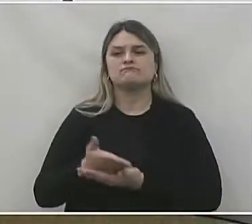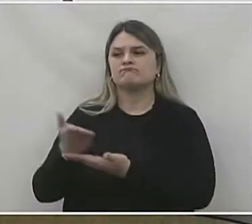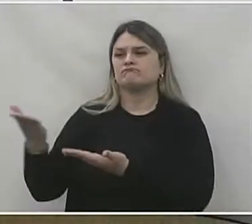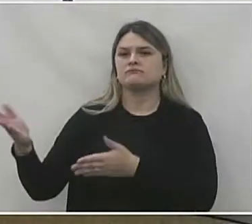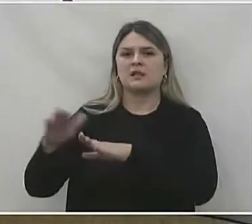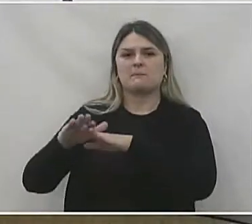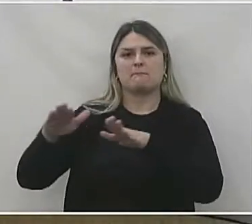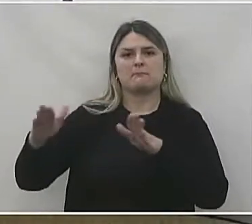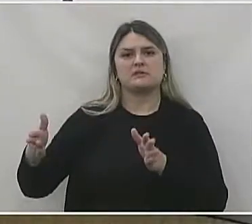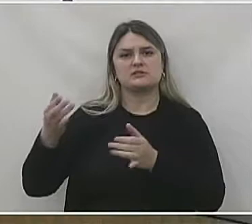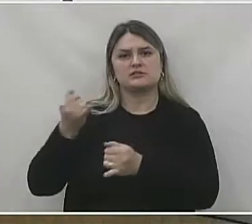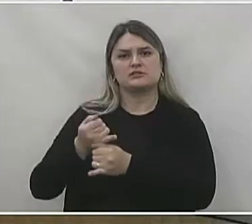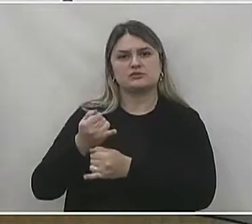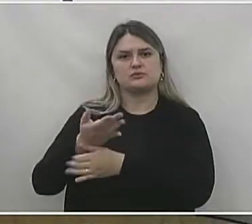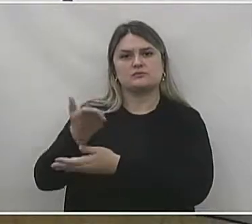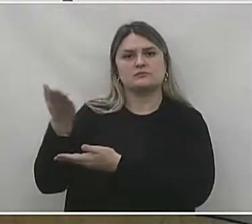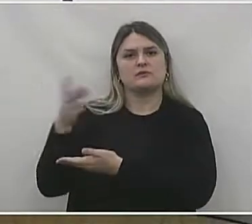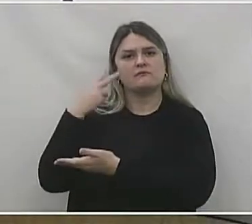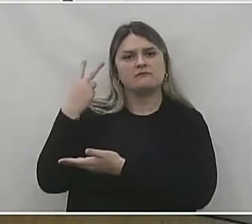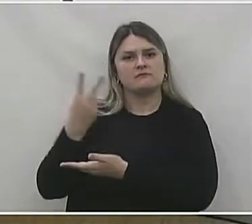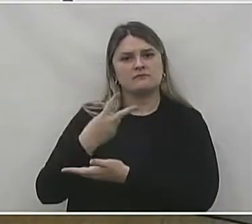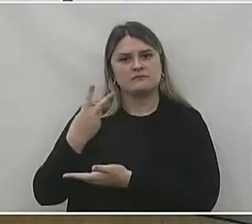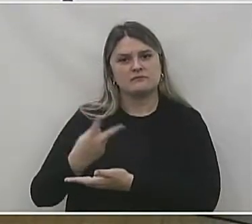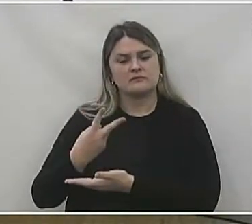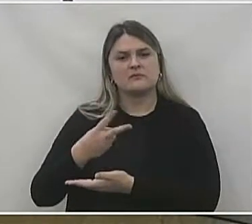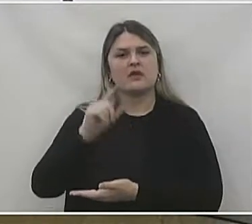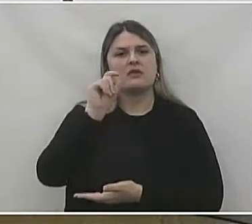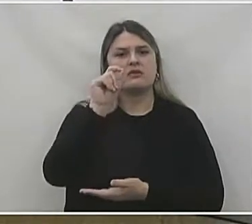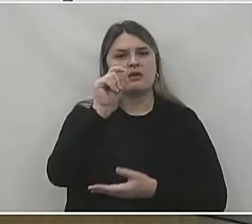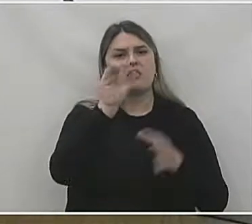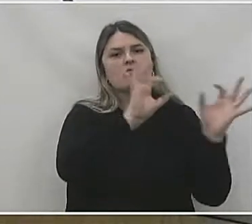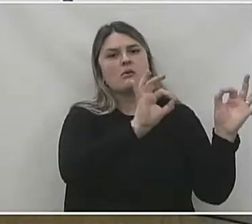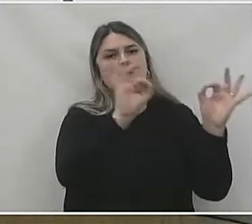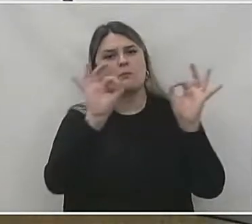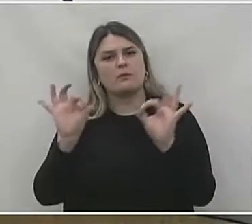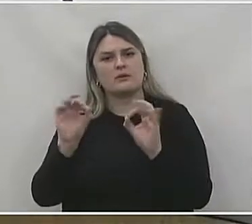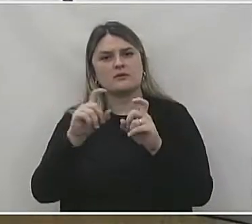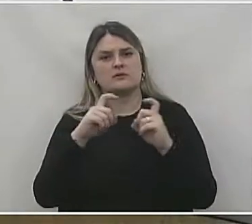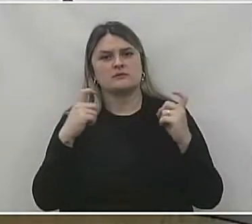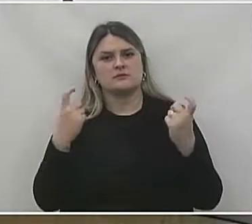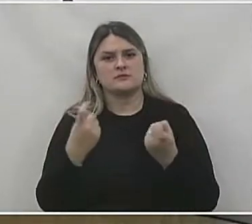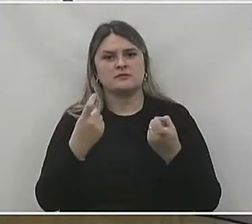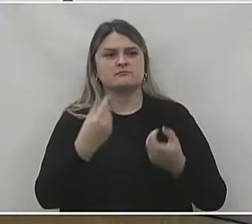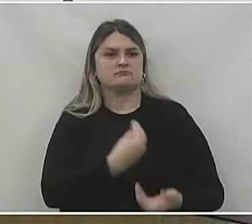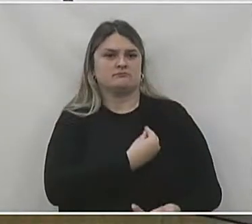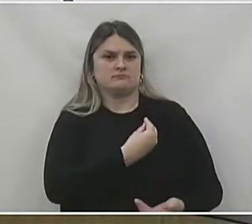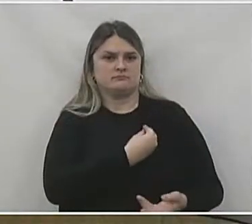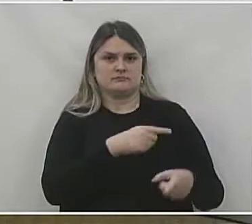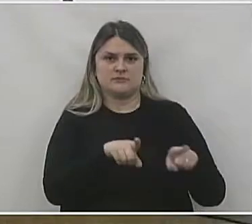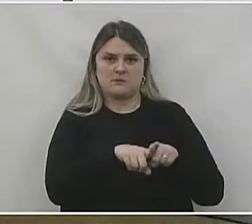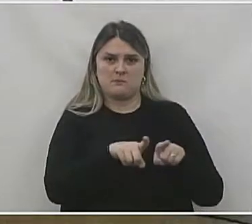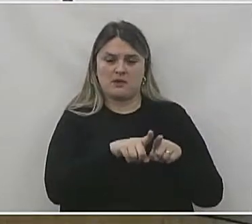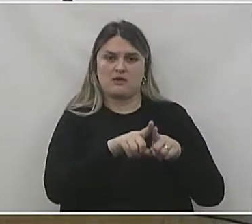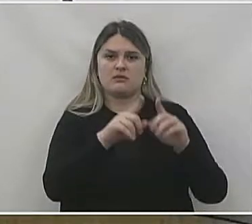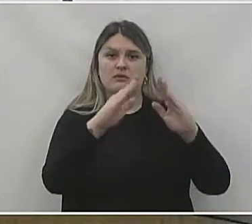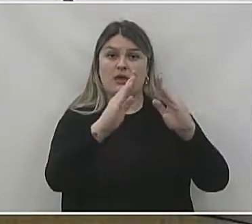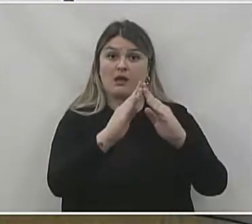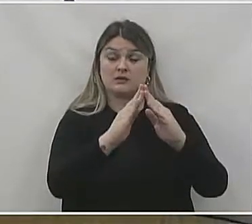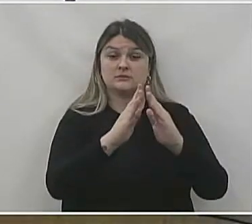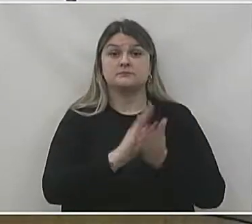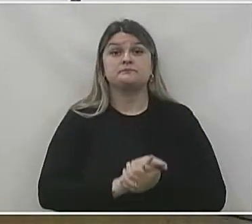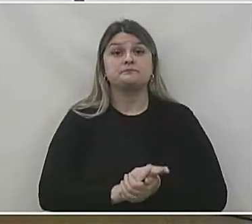mesa diretora novos colegas e estou na quem está nos assistindo aqui presente em casa